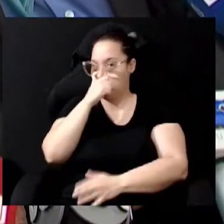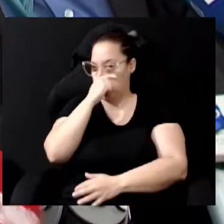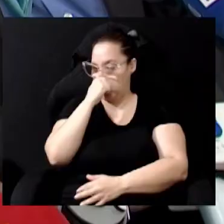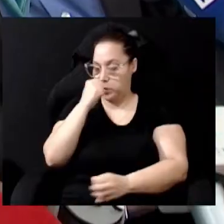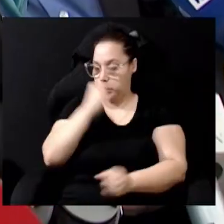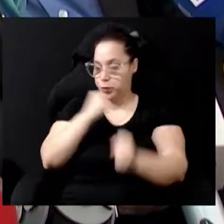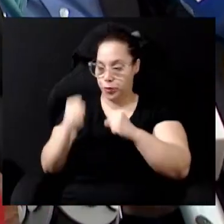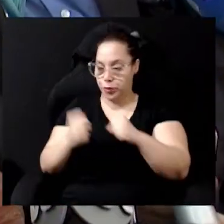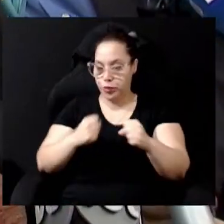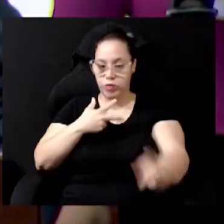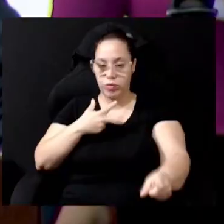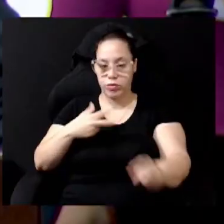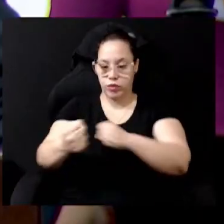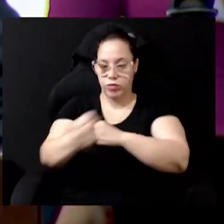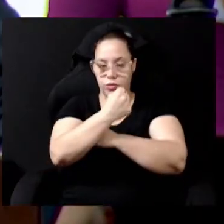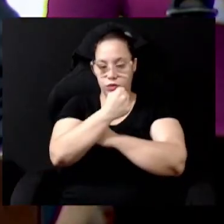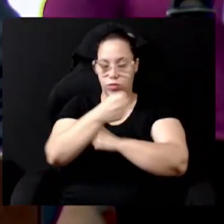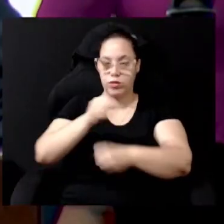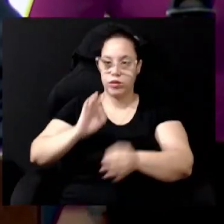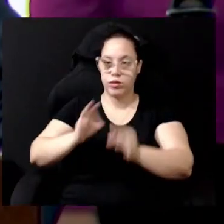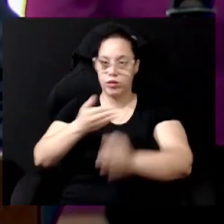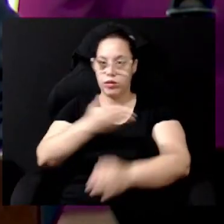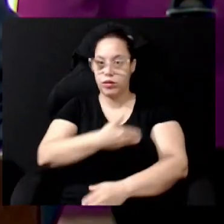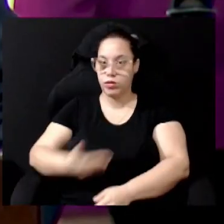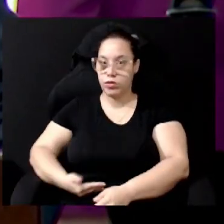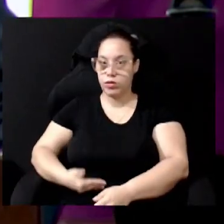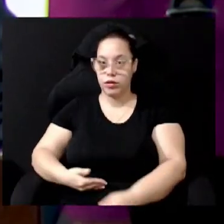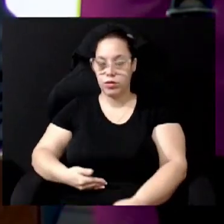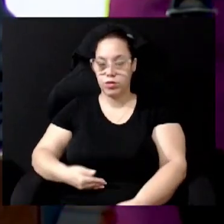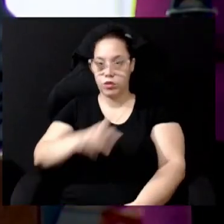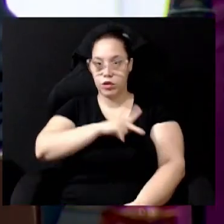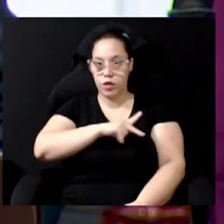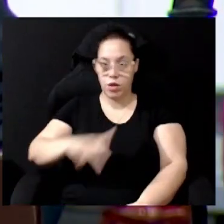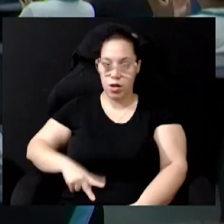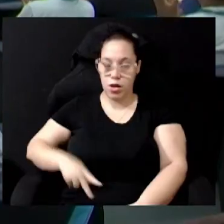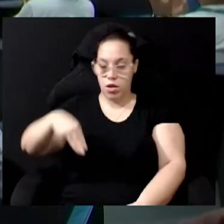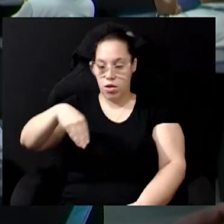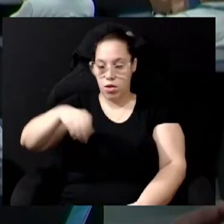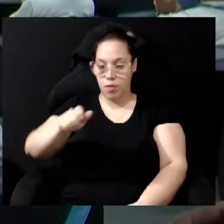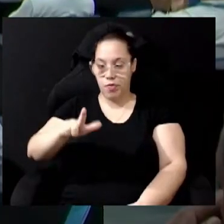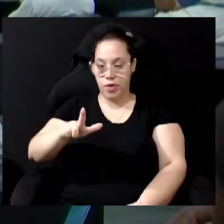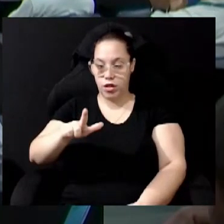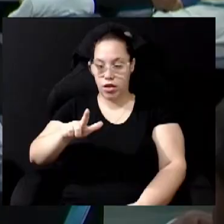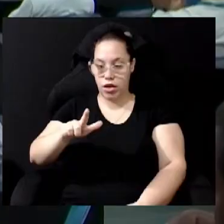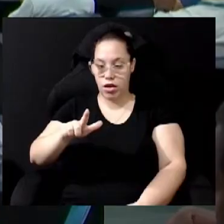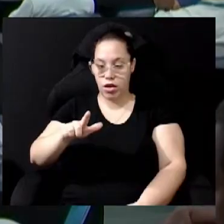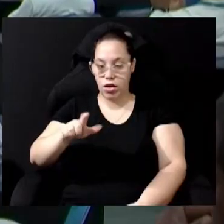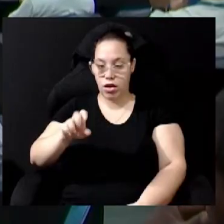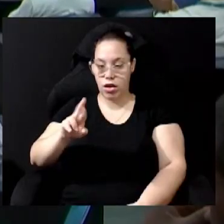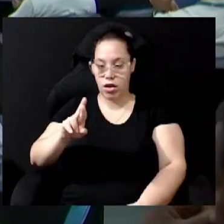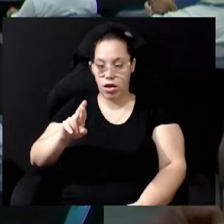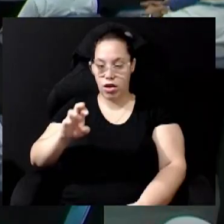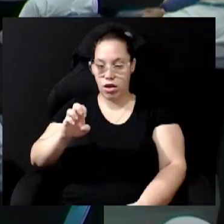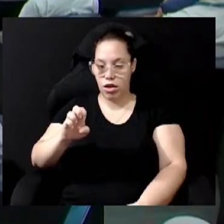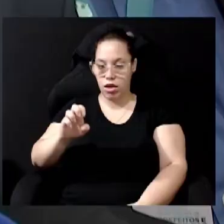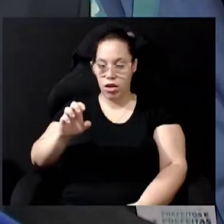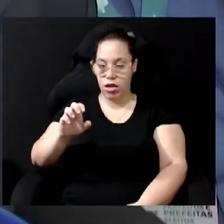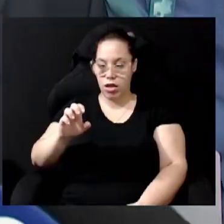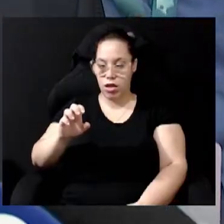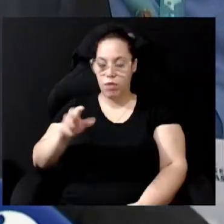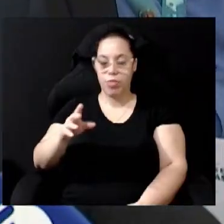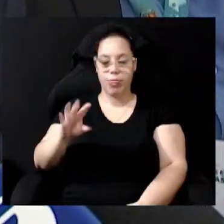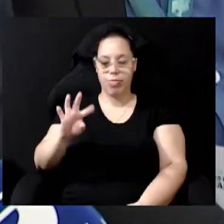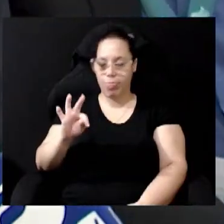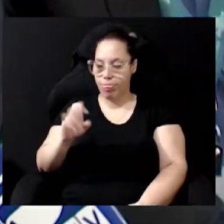sempre a gestão municipal. O presidente Michel Temer reforçou a necessidade de privilegiar os municípios.